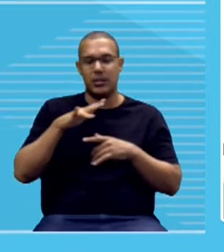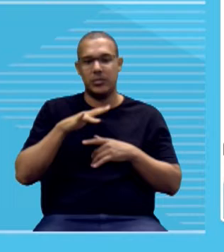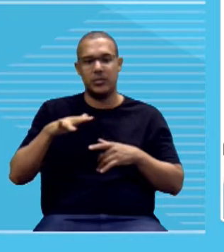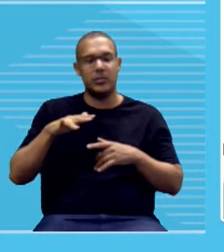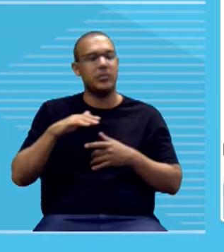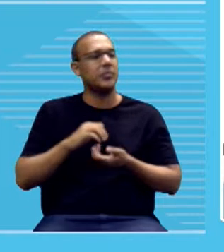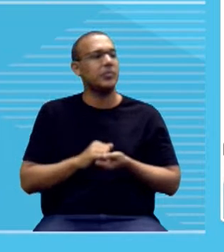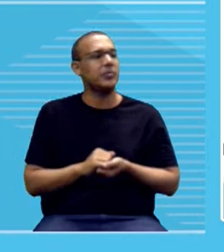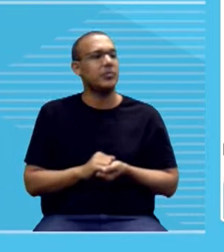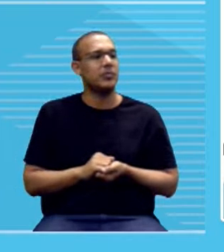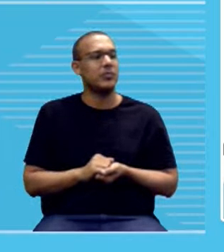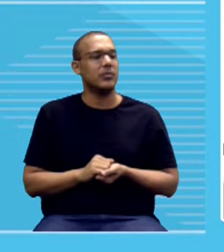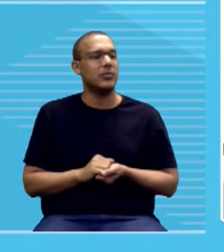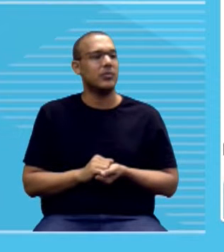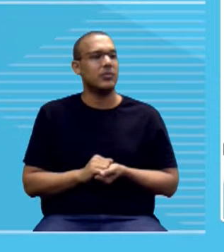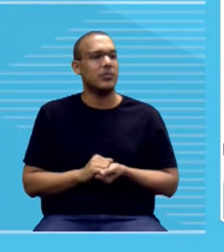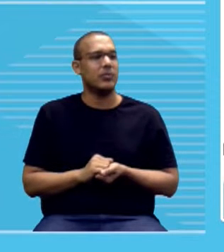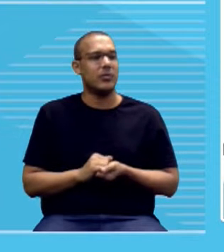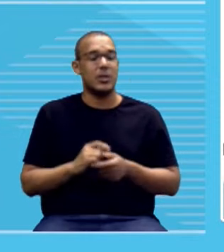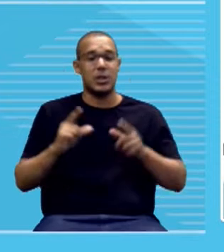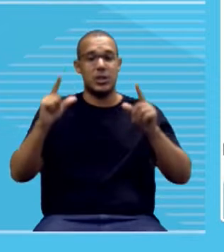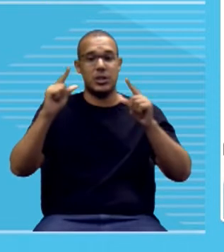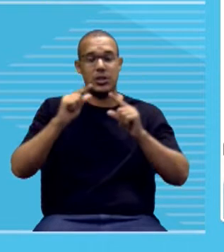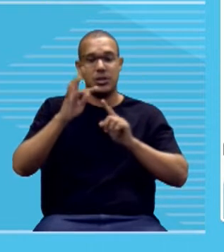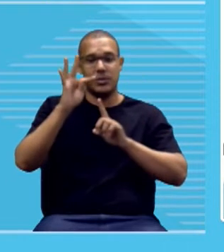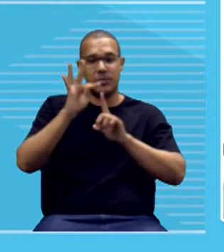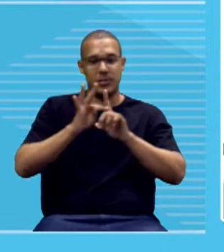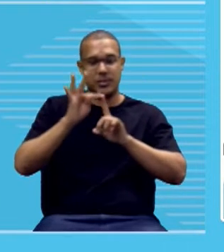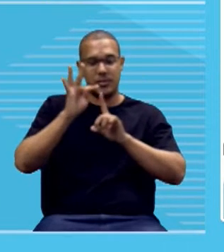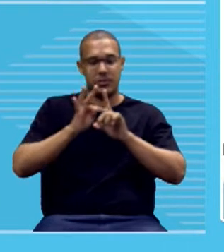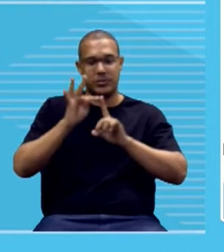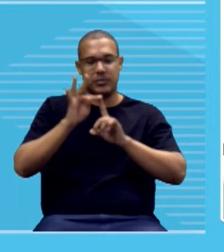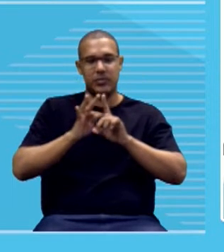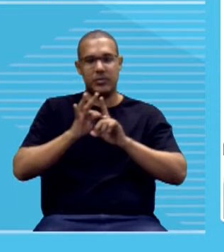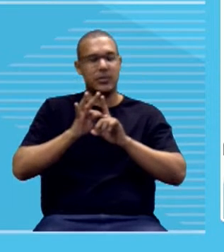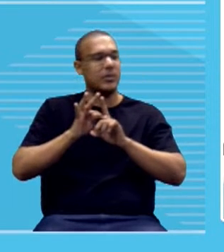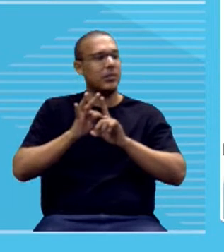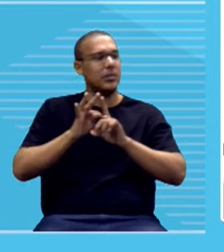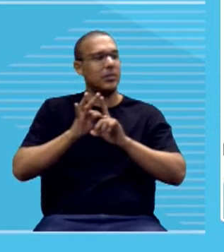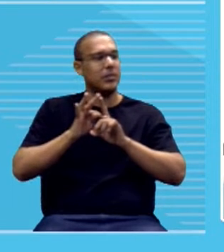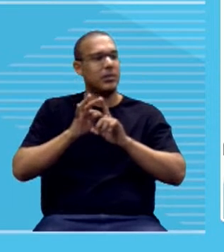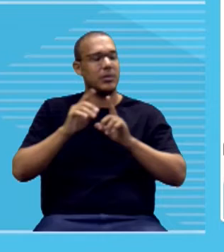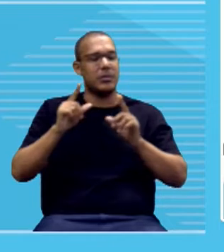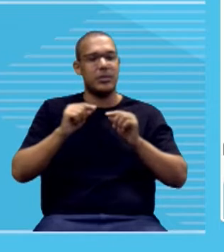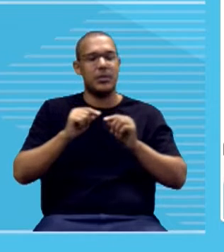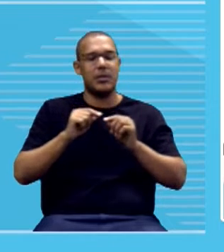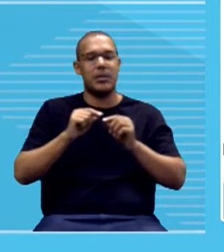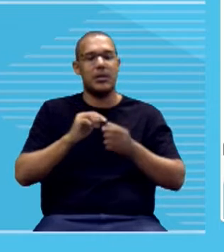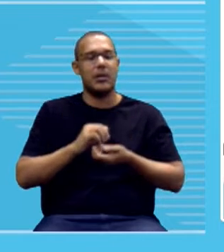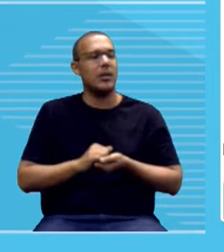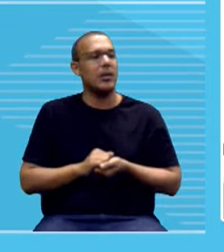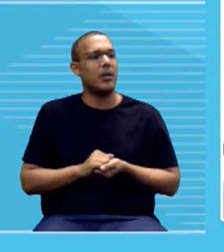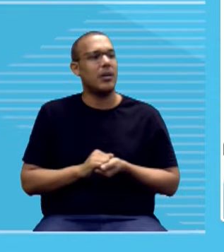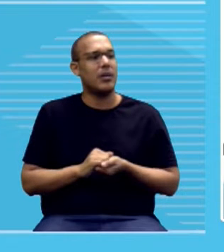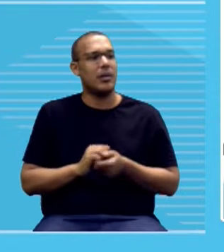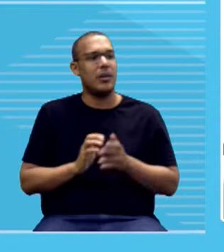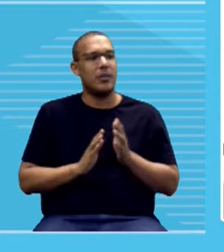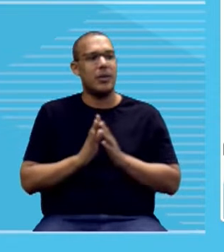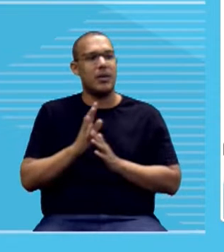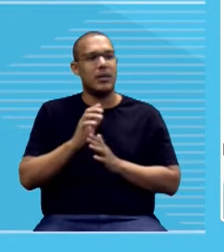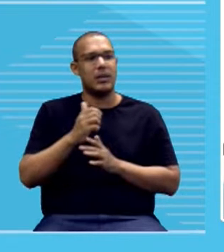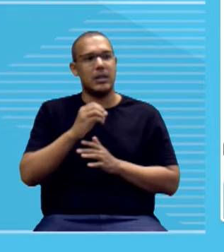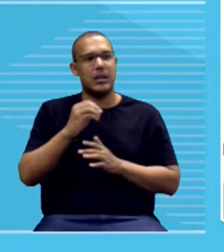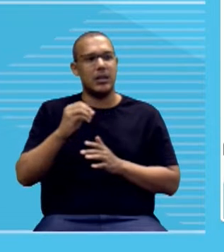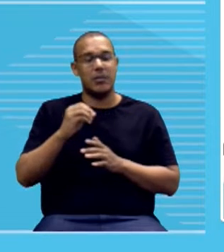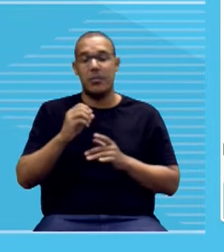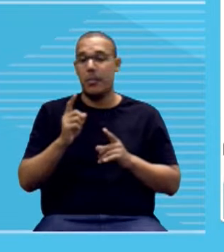através da pressurização. Diminui a temperatura, a água passa de... diminui a pressão, a água passa de 100 graus e não